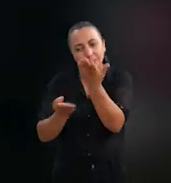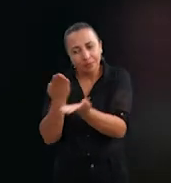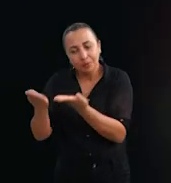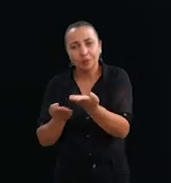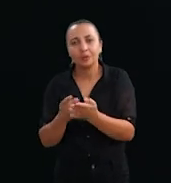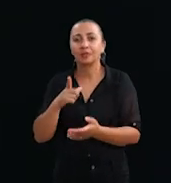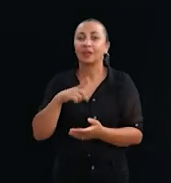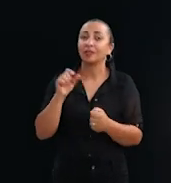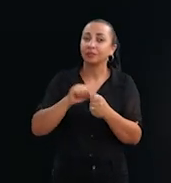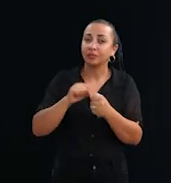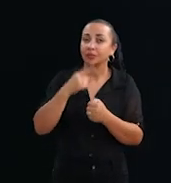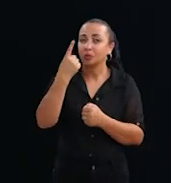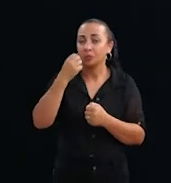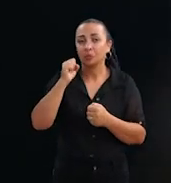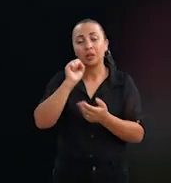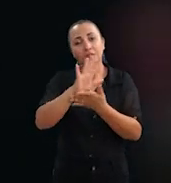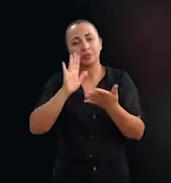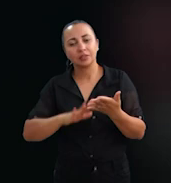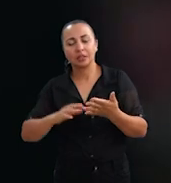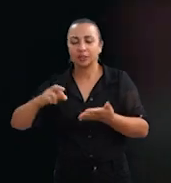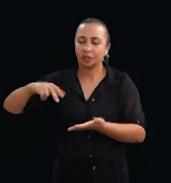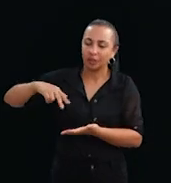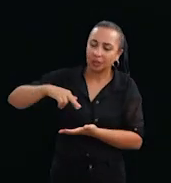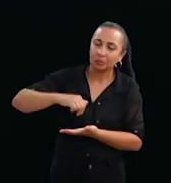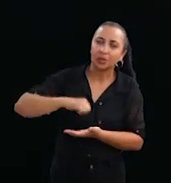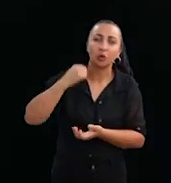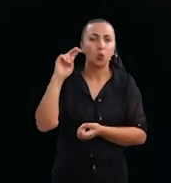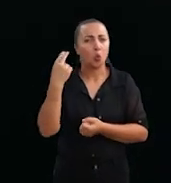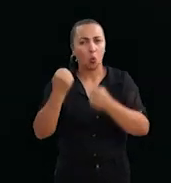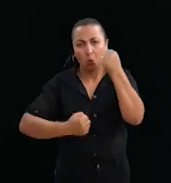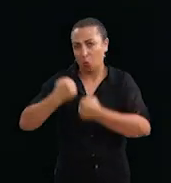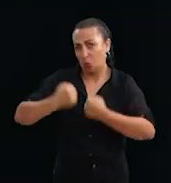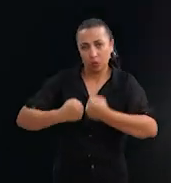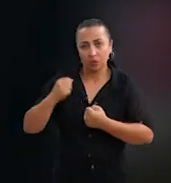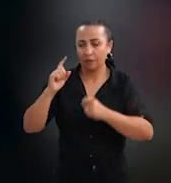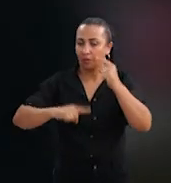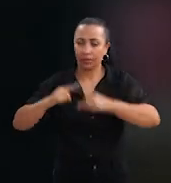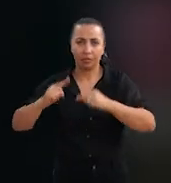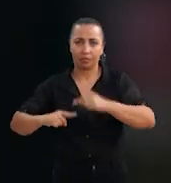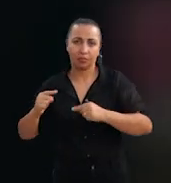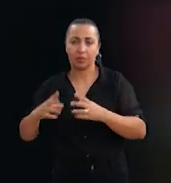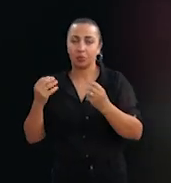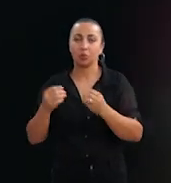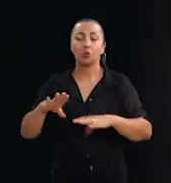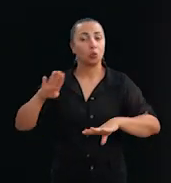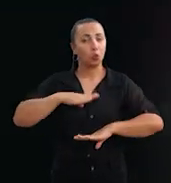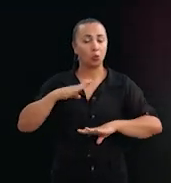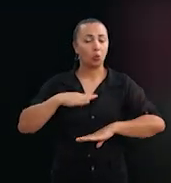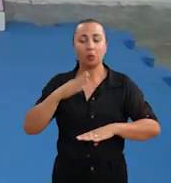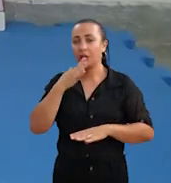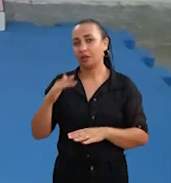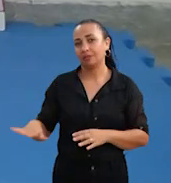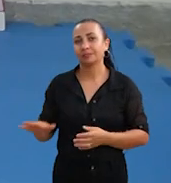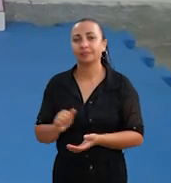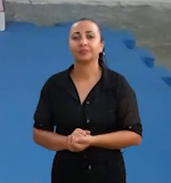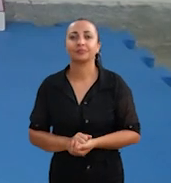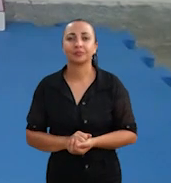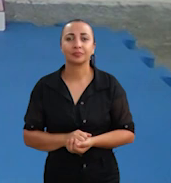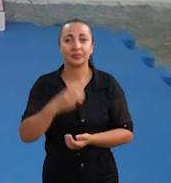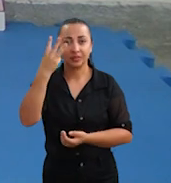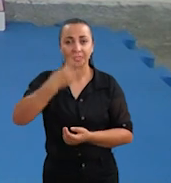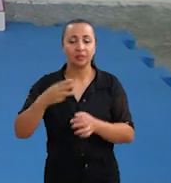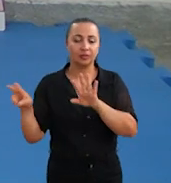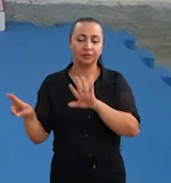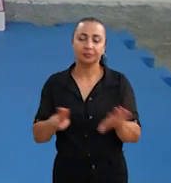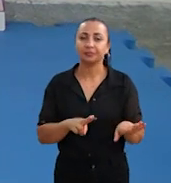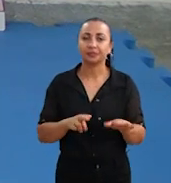fazer uma atividade de caminhada ou de corrida. Isso vai depender muito da condição física da criança. 3 vezes